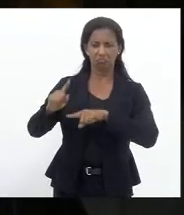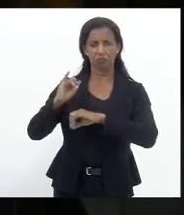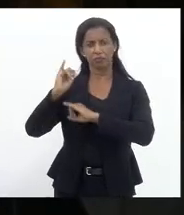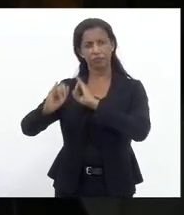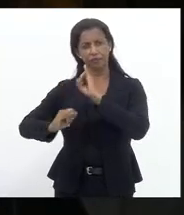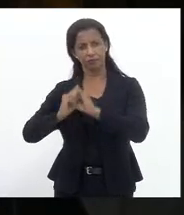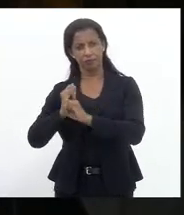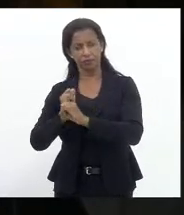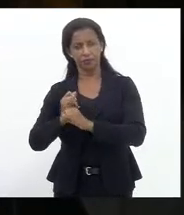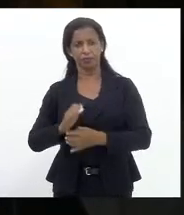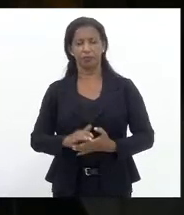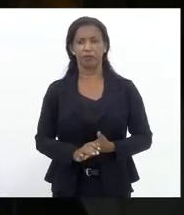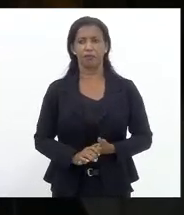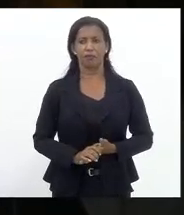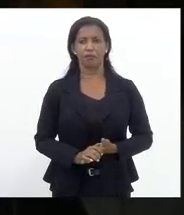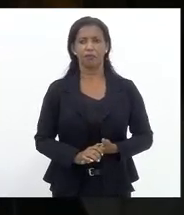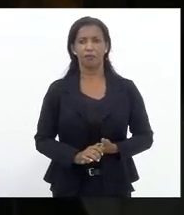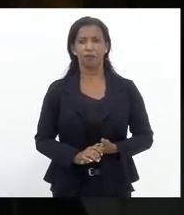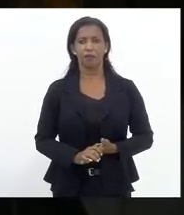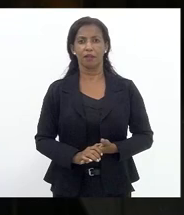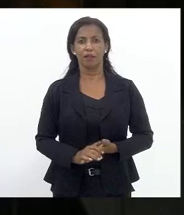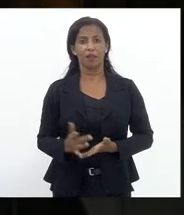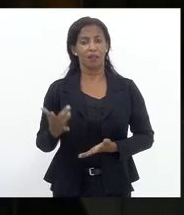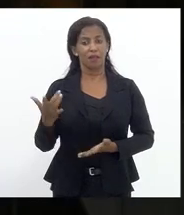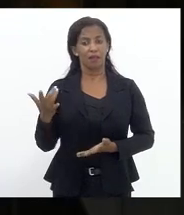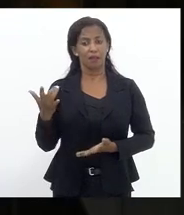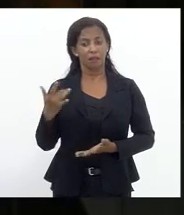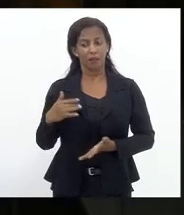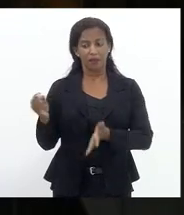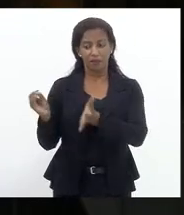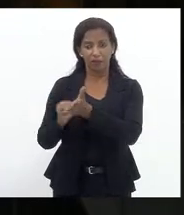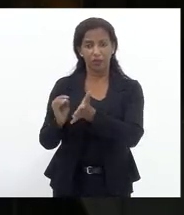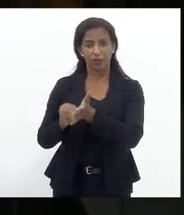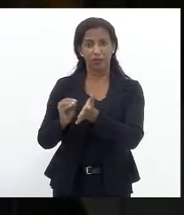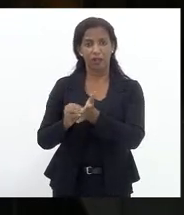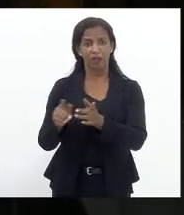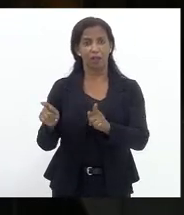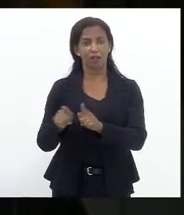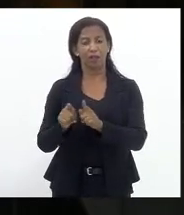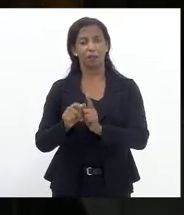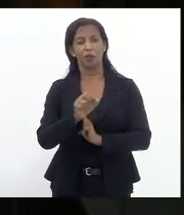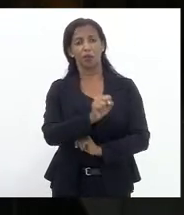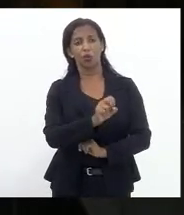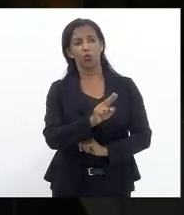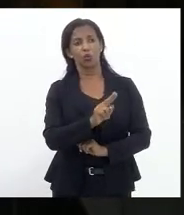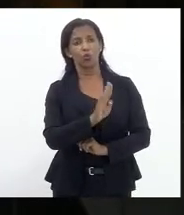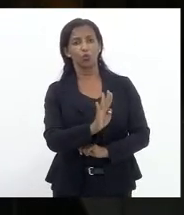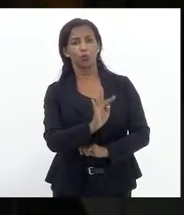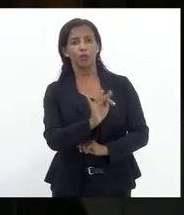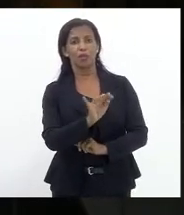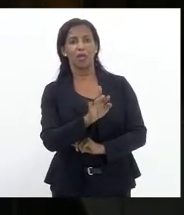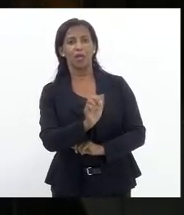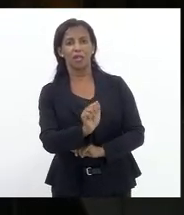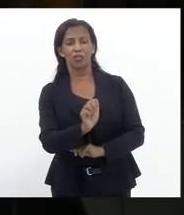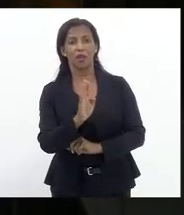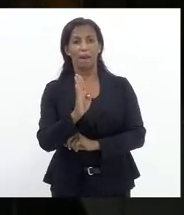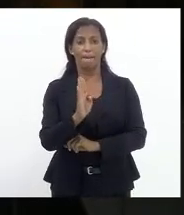internet, é pena não estar aqui também o subtenente Bernardo,